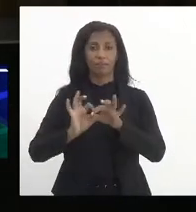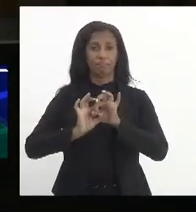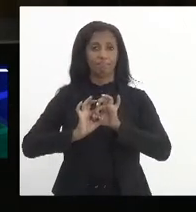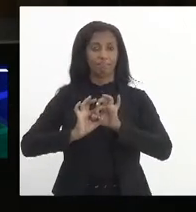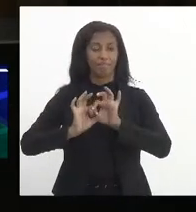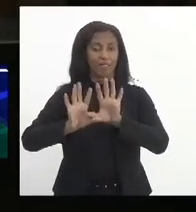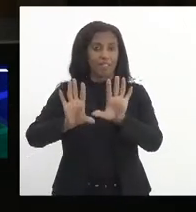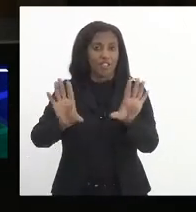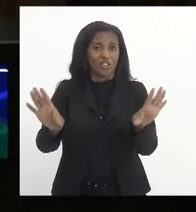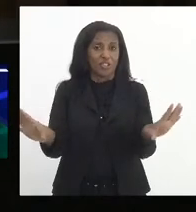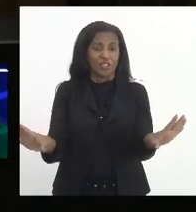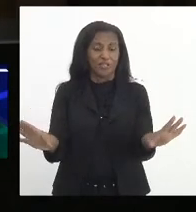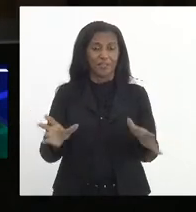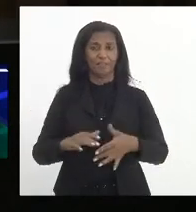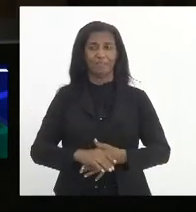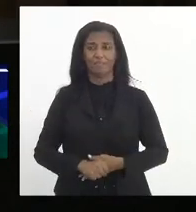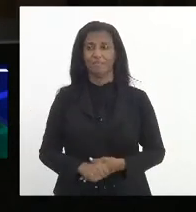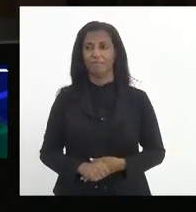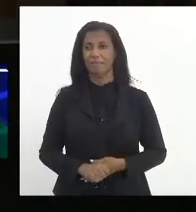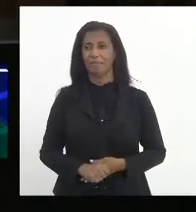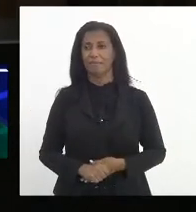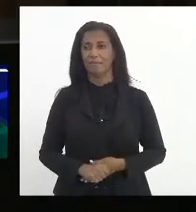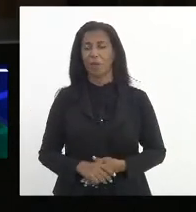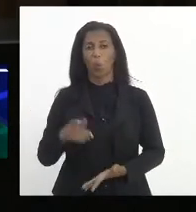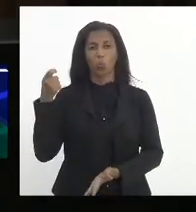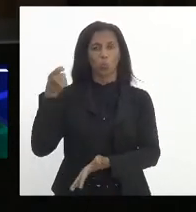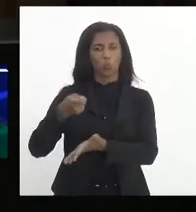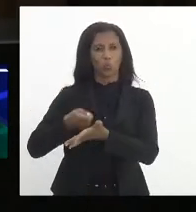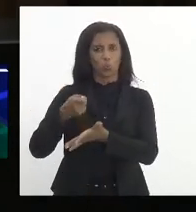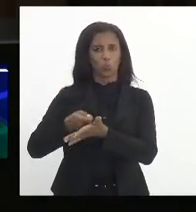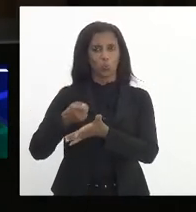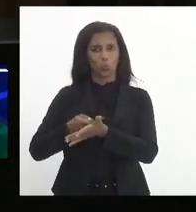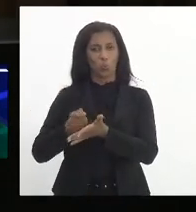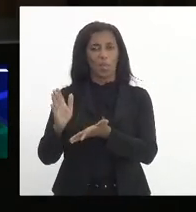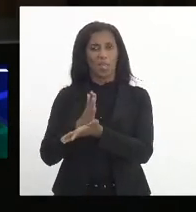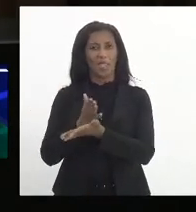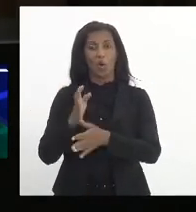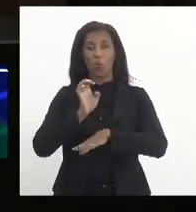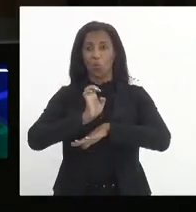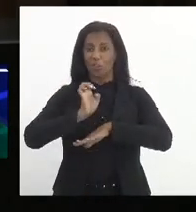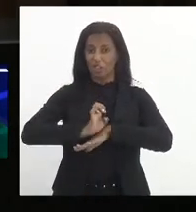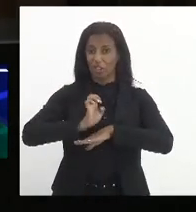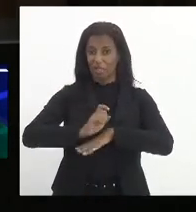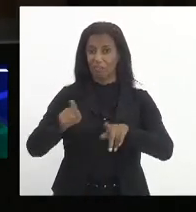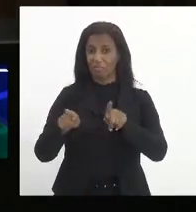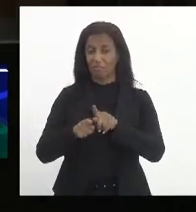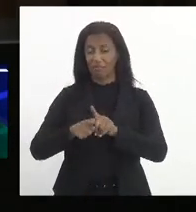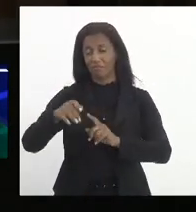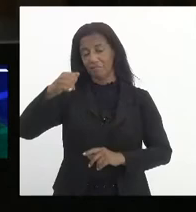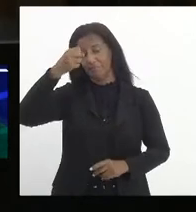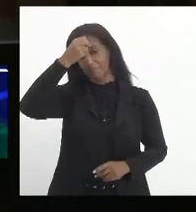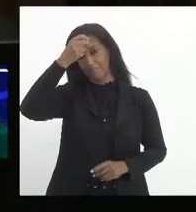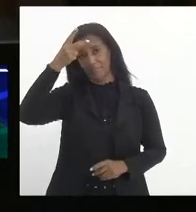deixando assanhados e hoje tá Dores em alguns estados e municípios